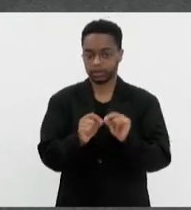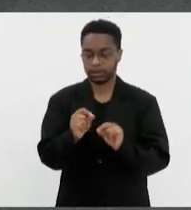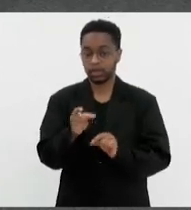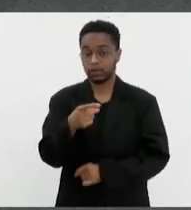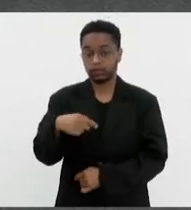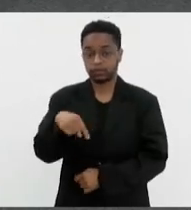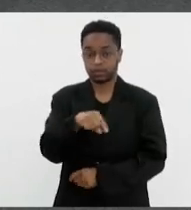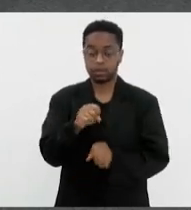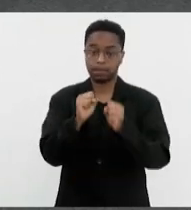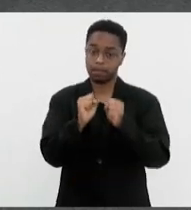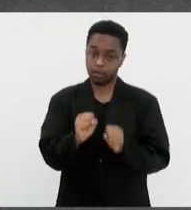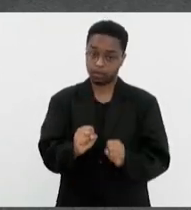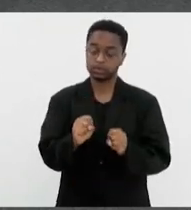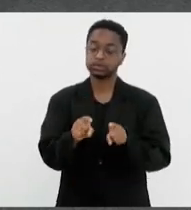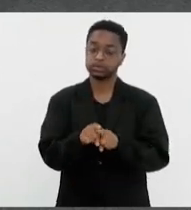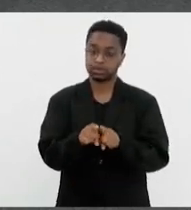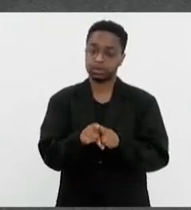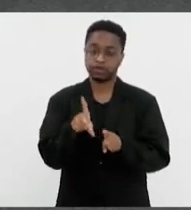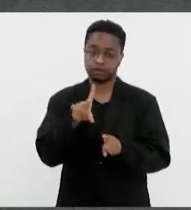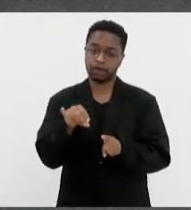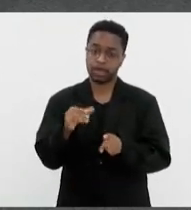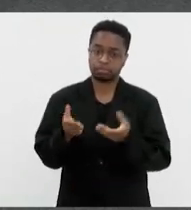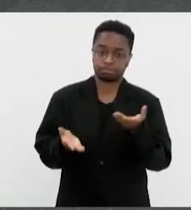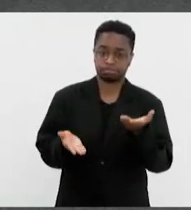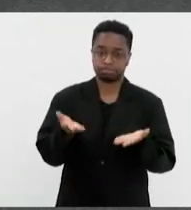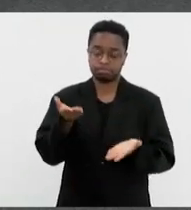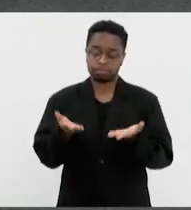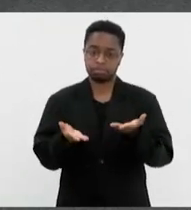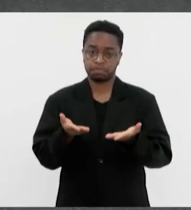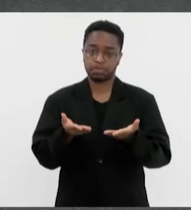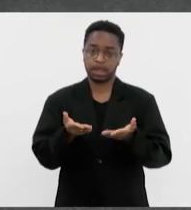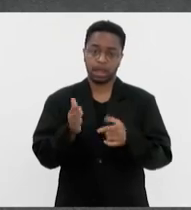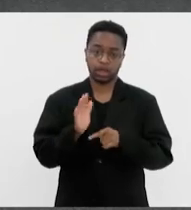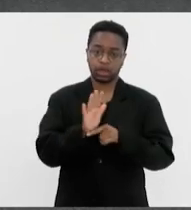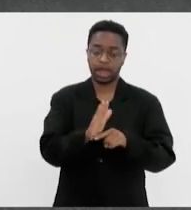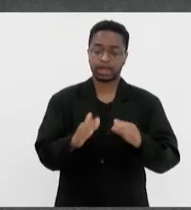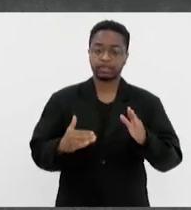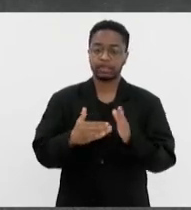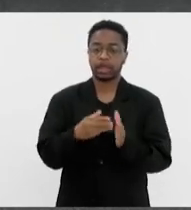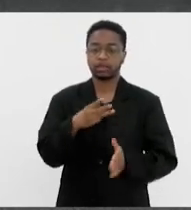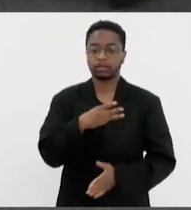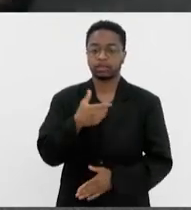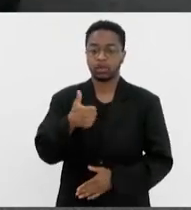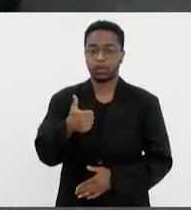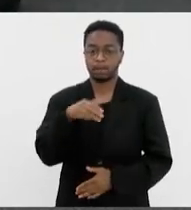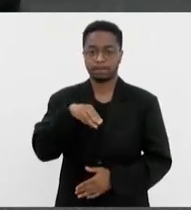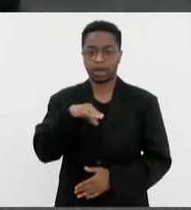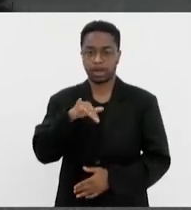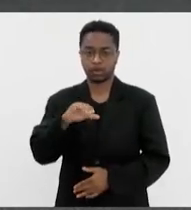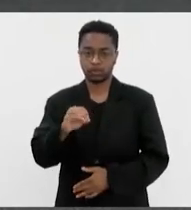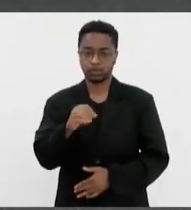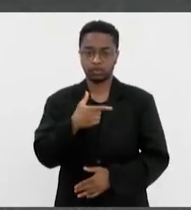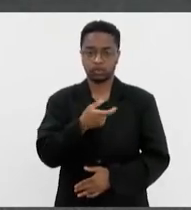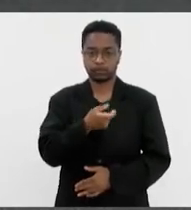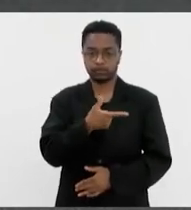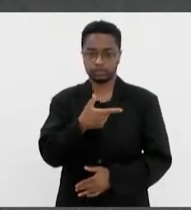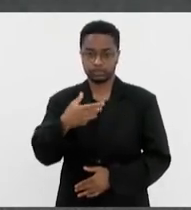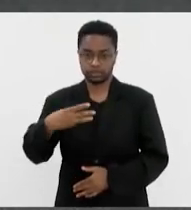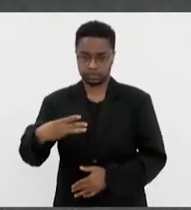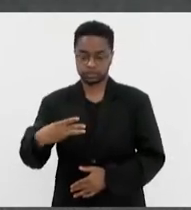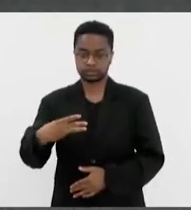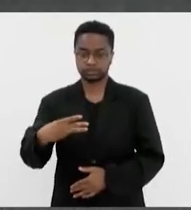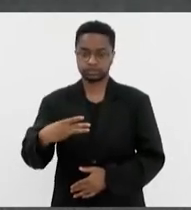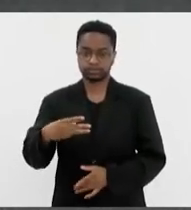pode e vai compensar benefícios dados até 31 de maio de 2023,